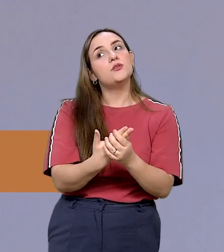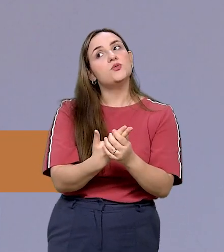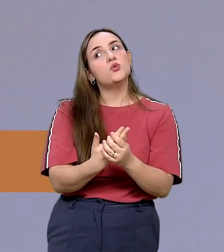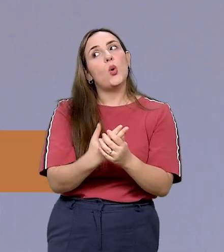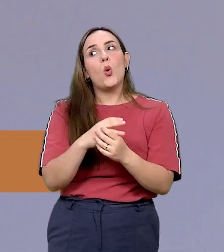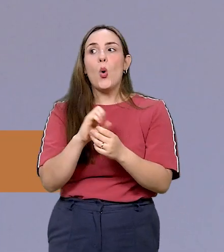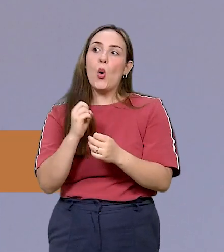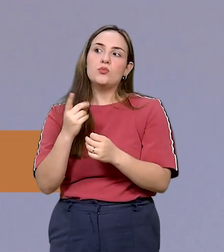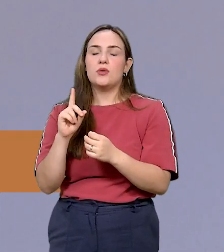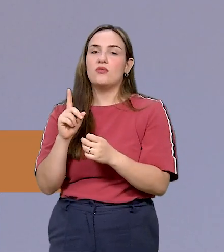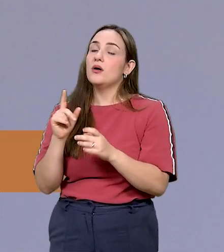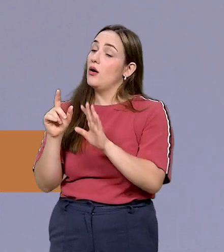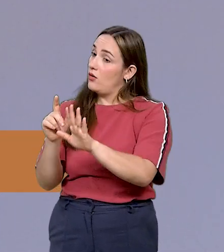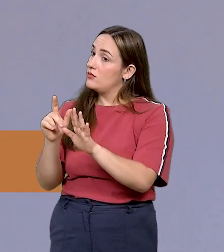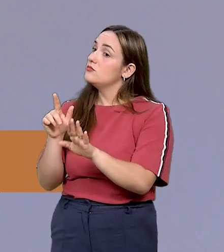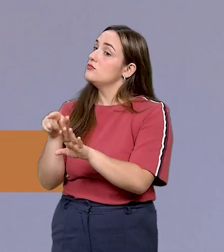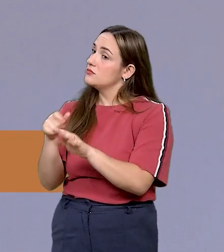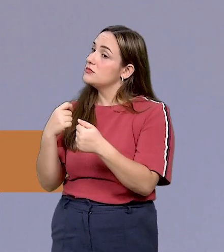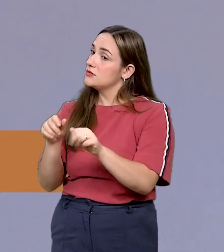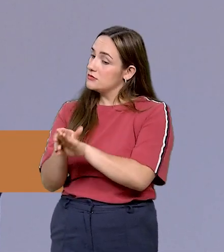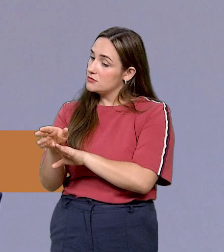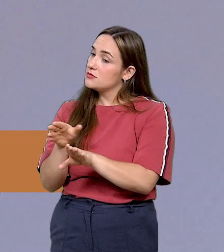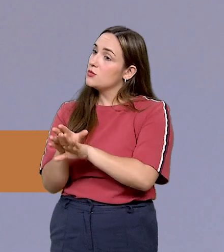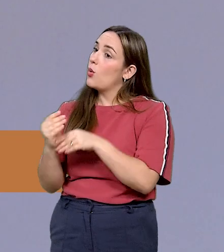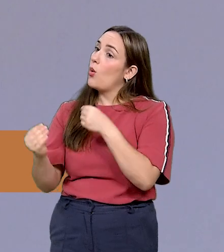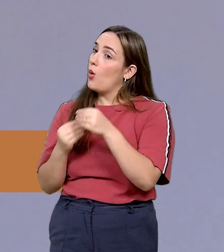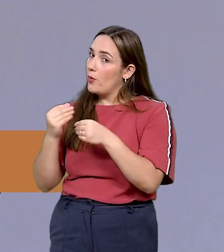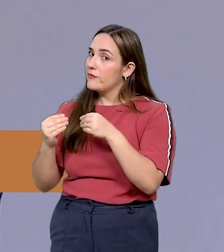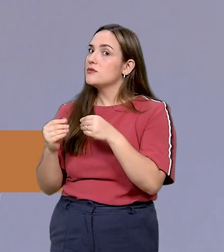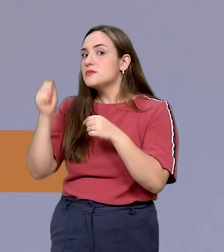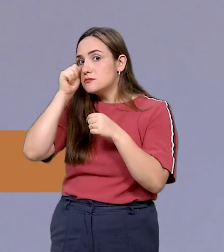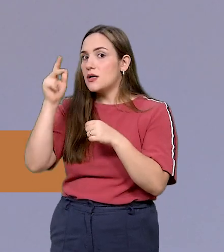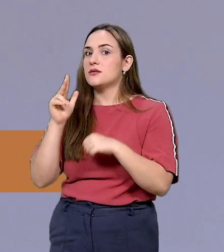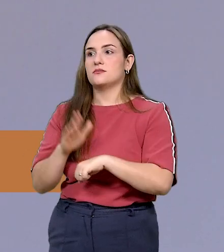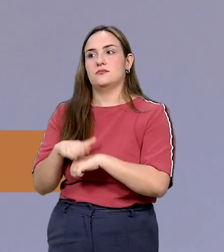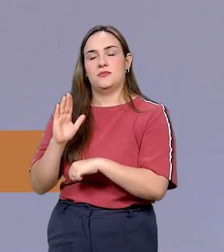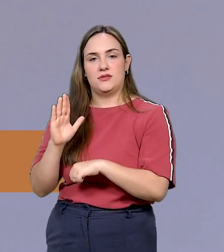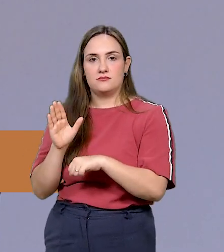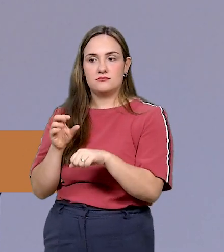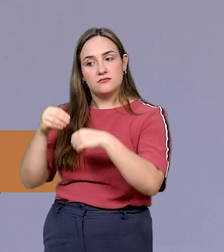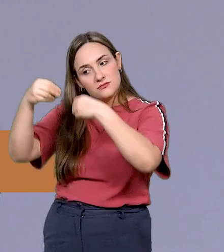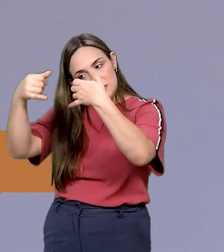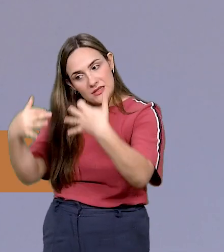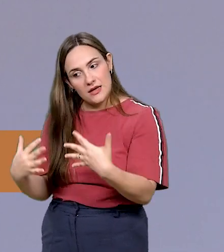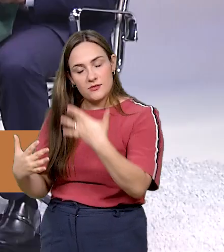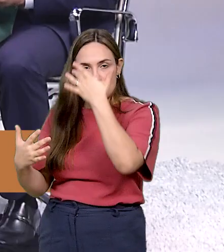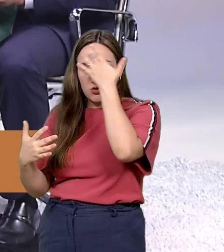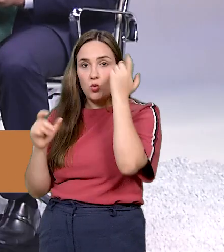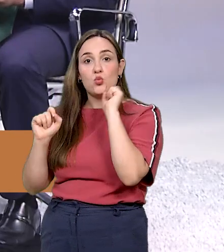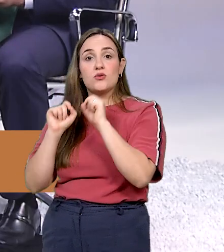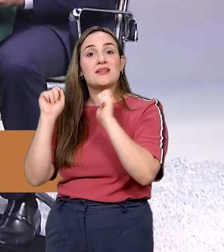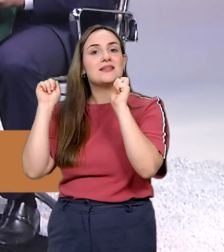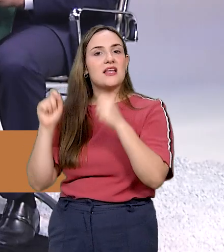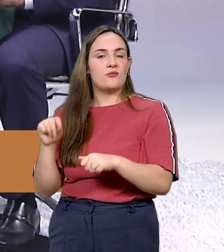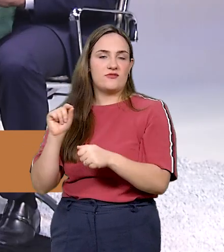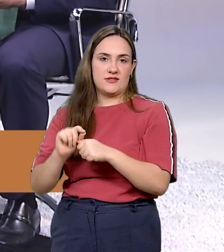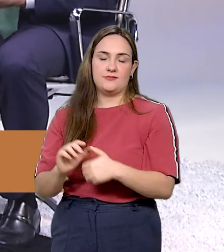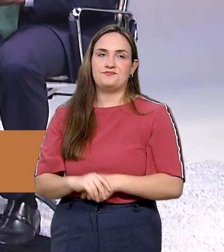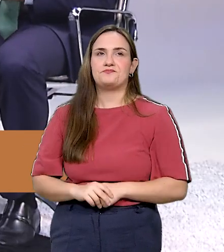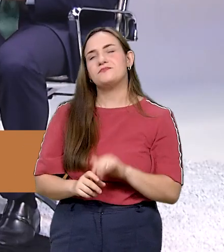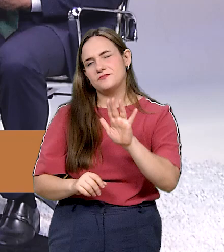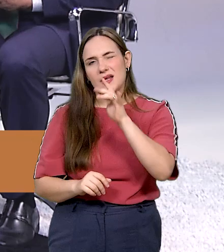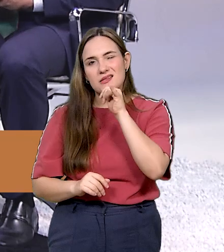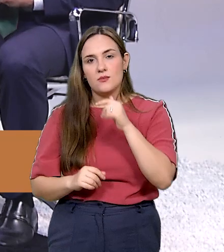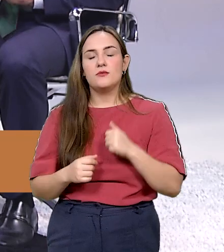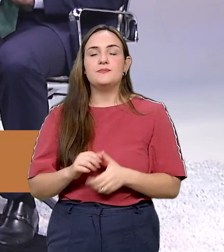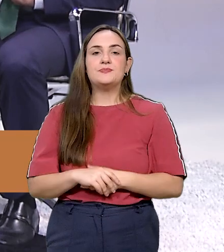do assistido, mas também para a gente poder identificar e levar conhecimento das pessoas o que pode ser feito. Então,